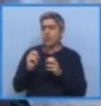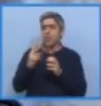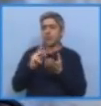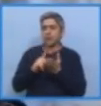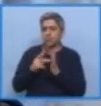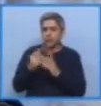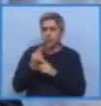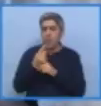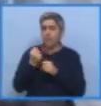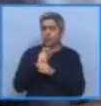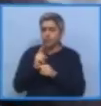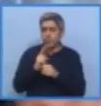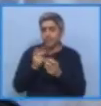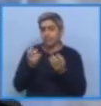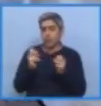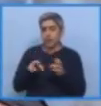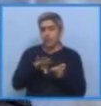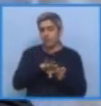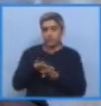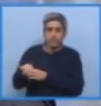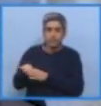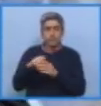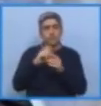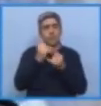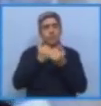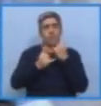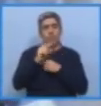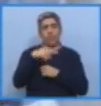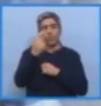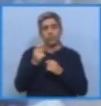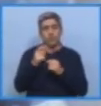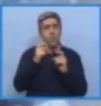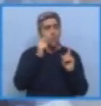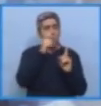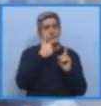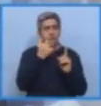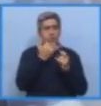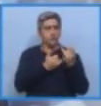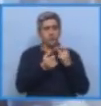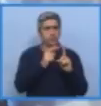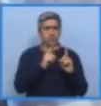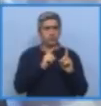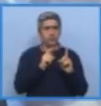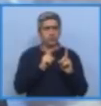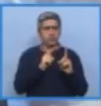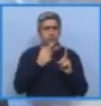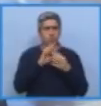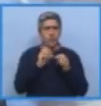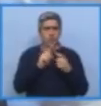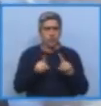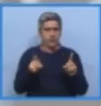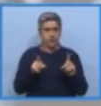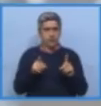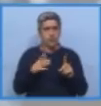da tecnologia, quando não funciona, a gente descarta ou então substitui-o por outro. O homem não pode entrar nesta dinâmica nem nesta lógica.